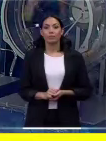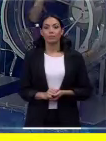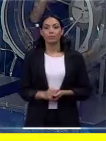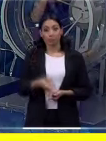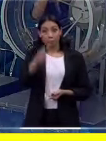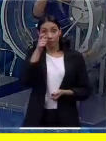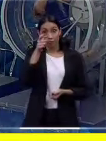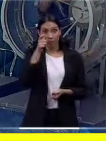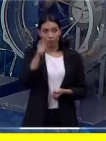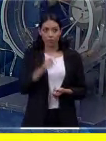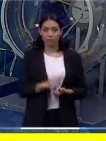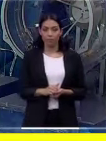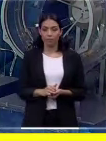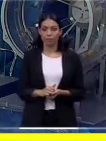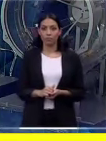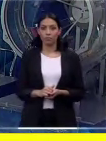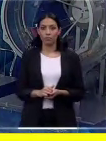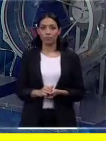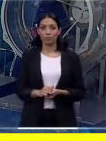Vamos acompanhar.